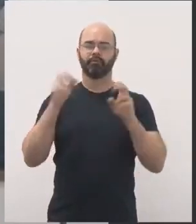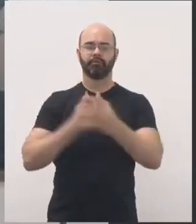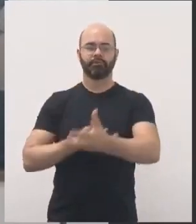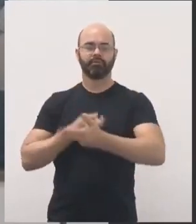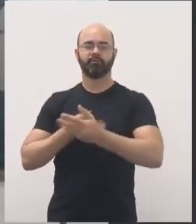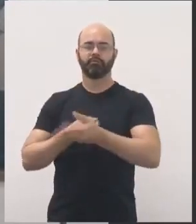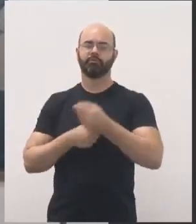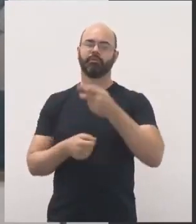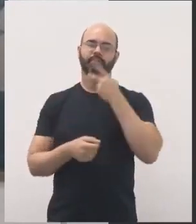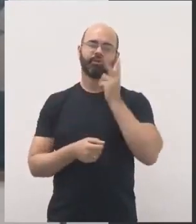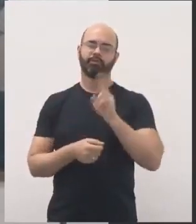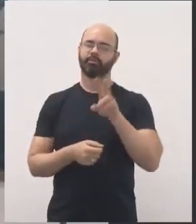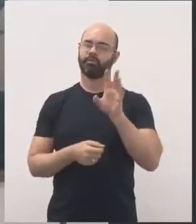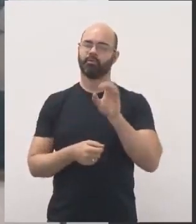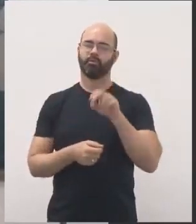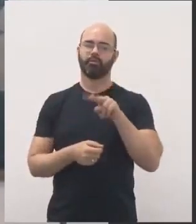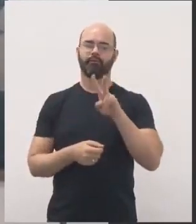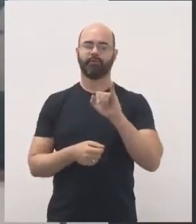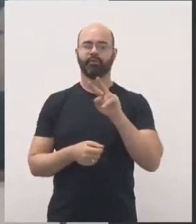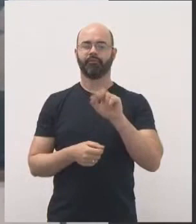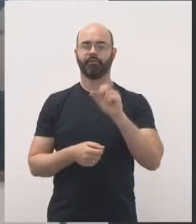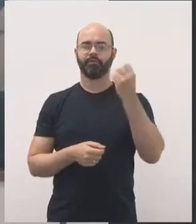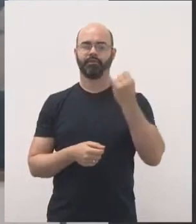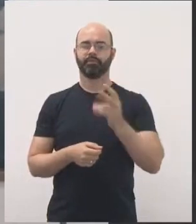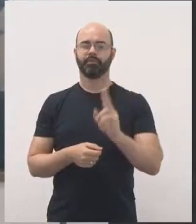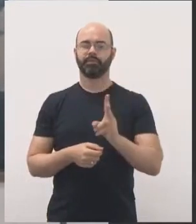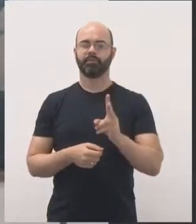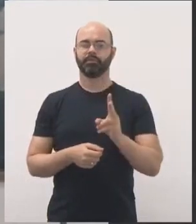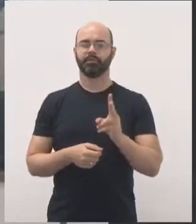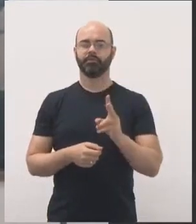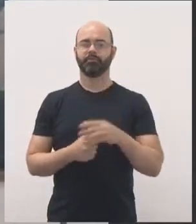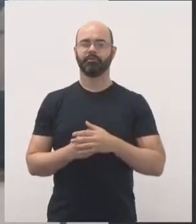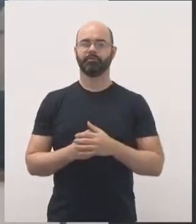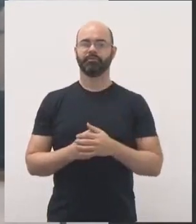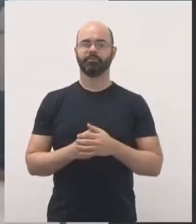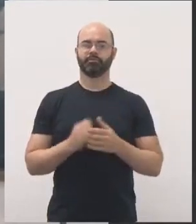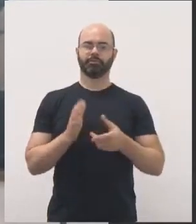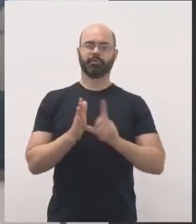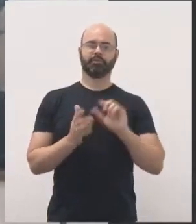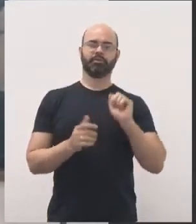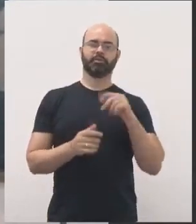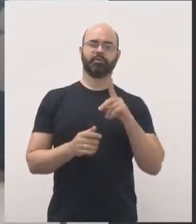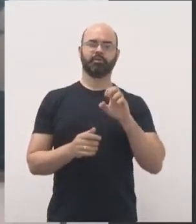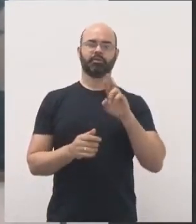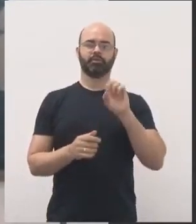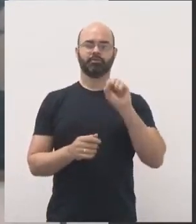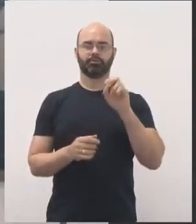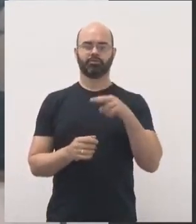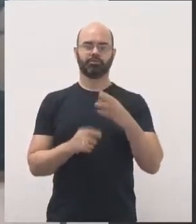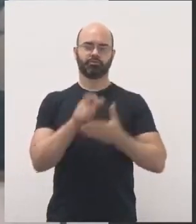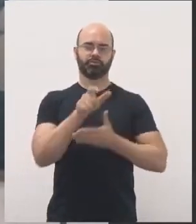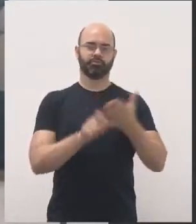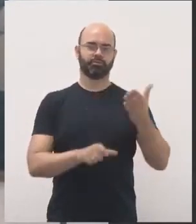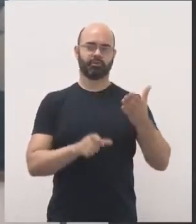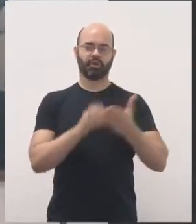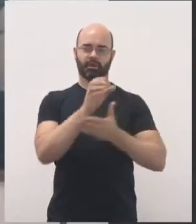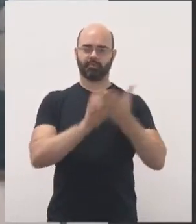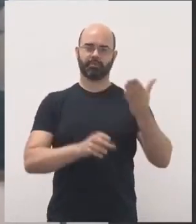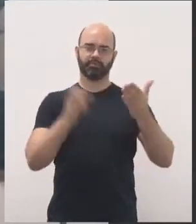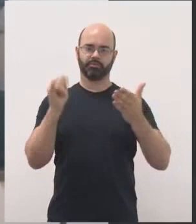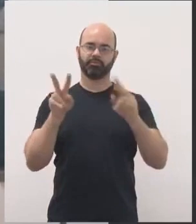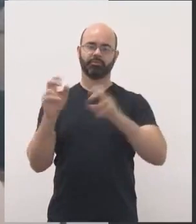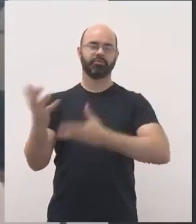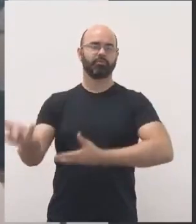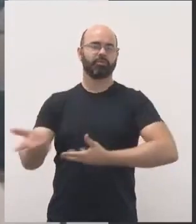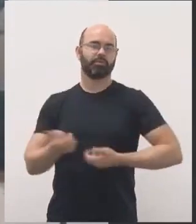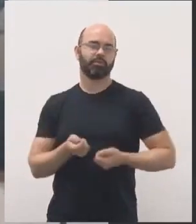né? O livro, que, como o Anderson falou, né, tem um capítulo específico, fala muito sobre o acolher,